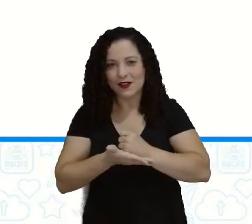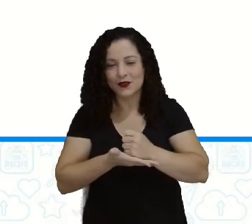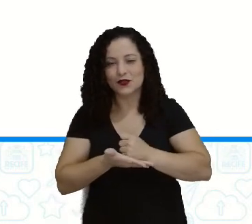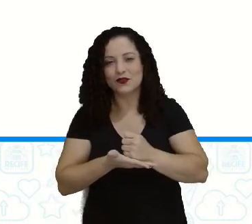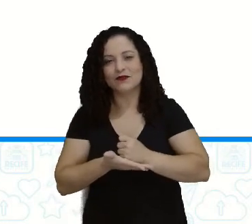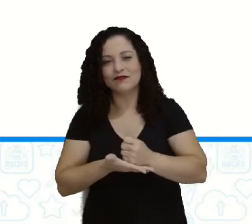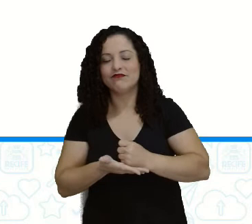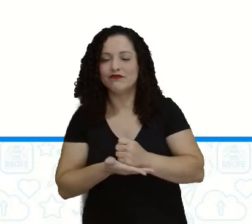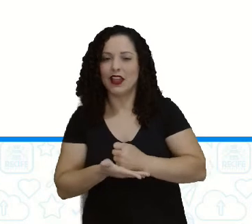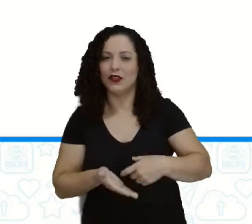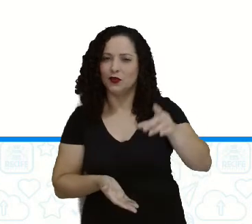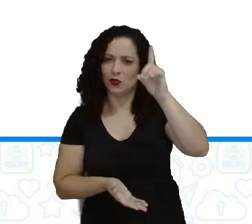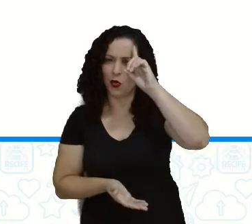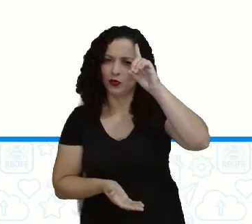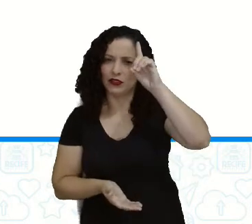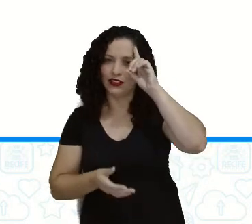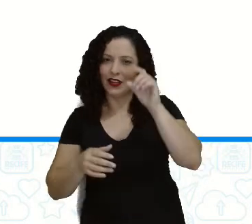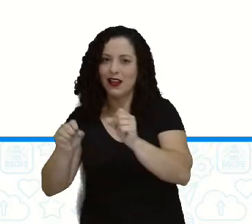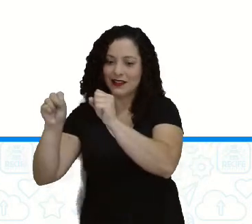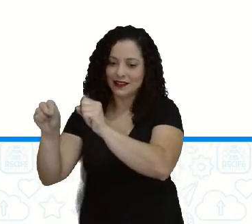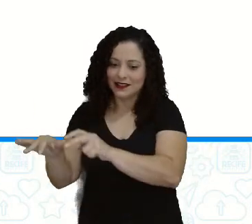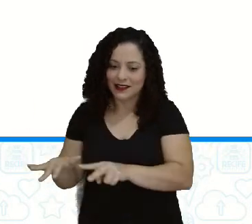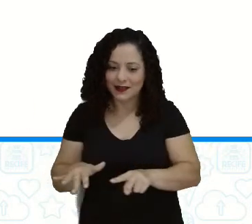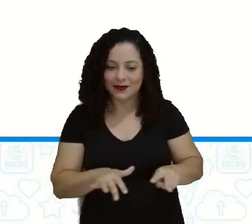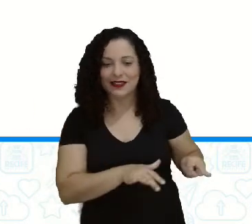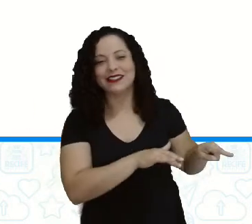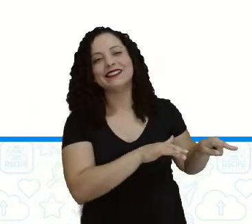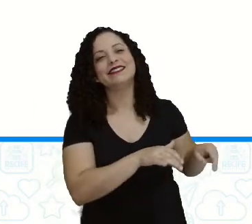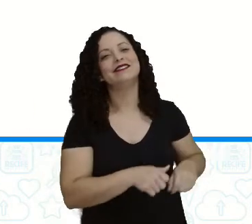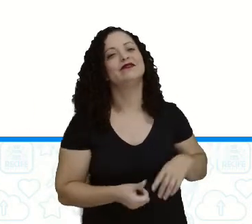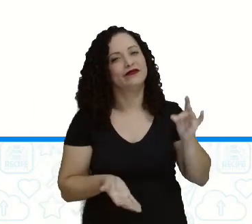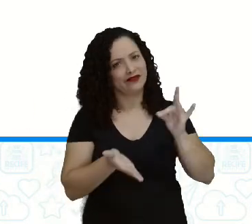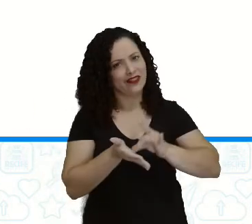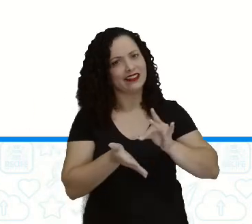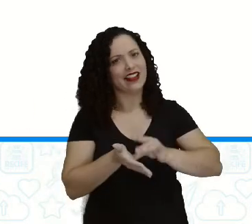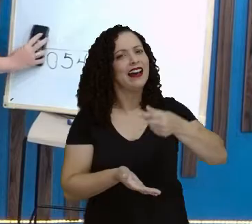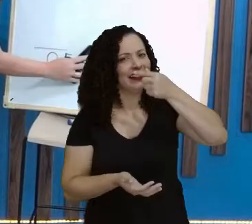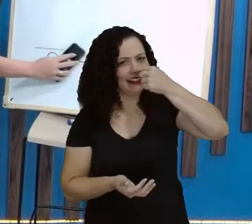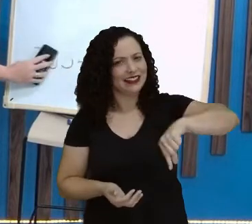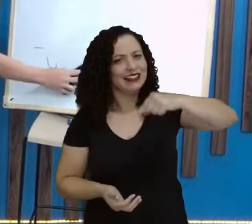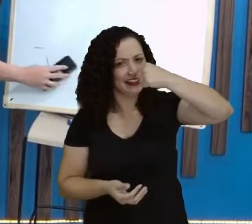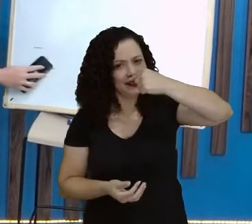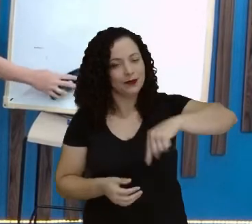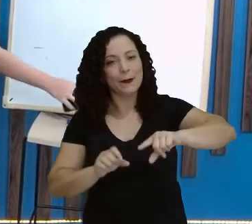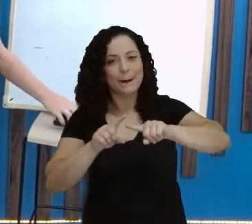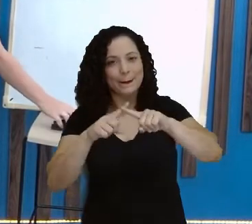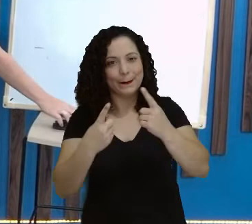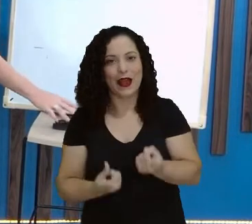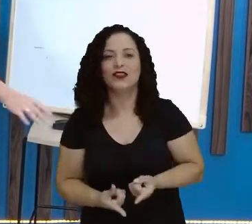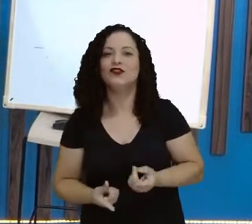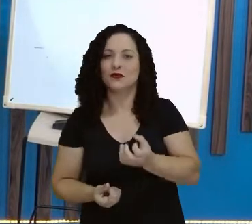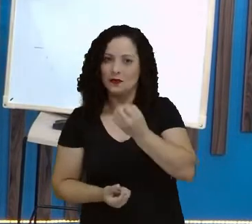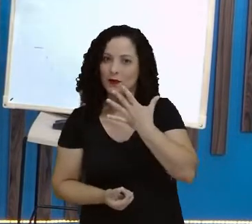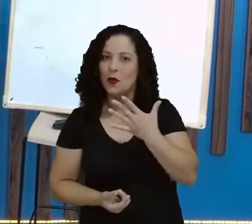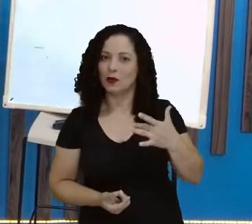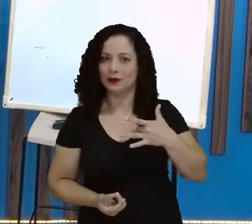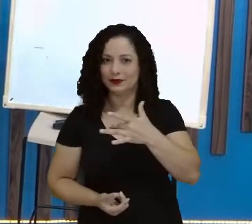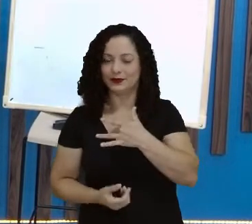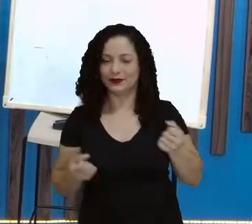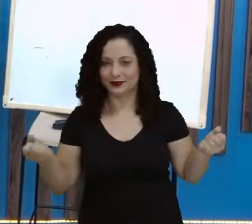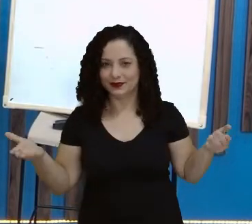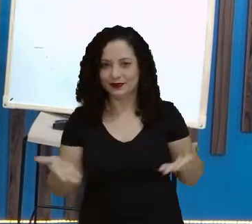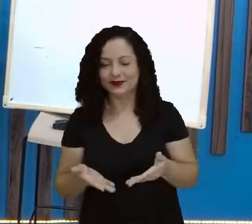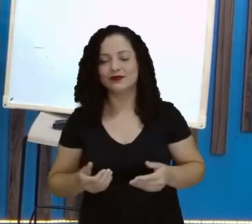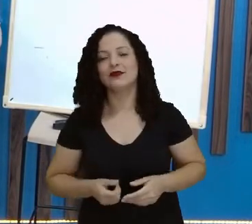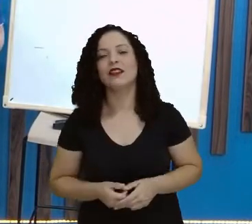uma semana. Realmente ela estava gripada, viu, esses dias, mas já ficou boa. É verdade. Então,